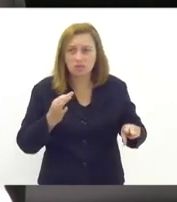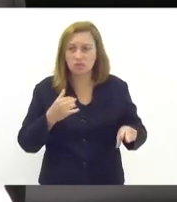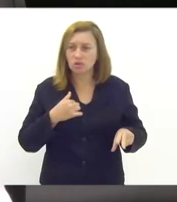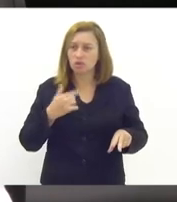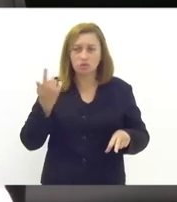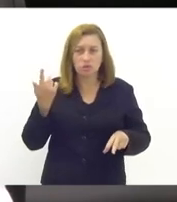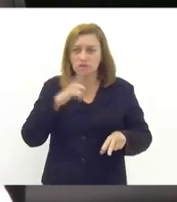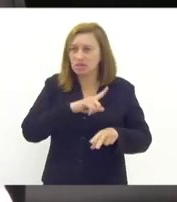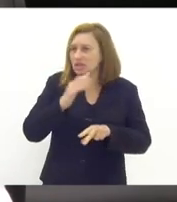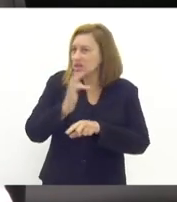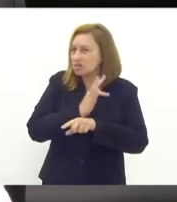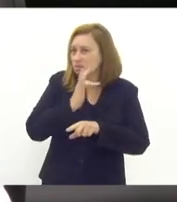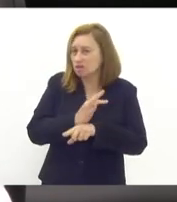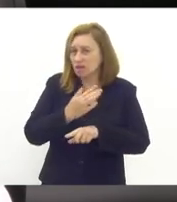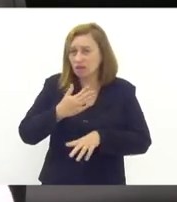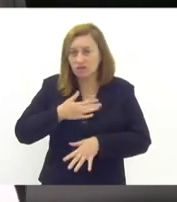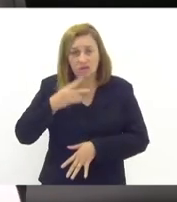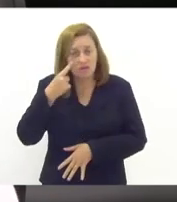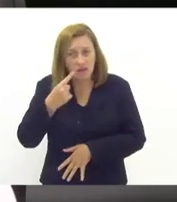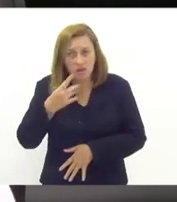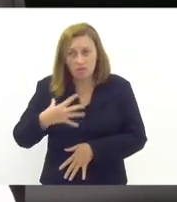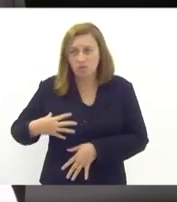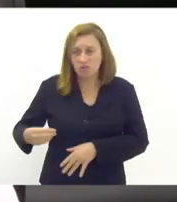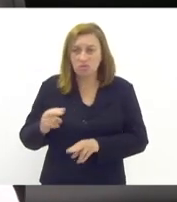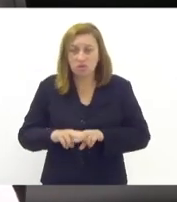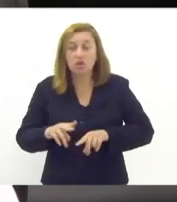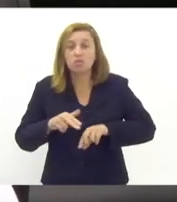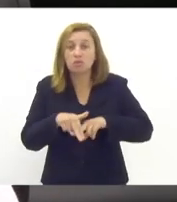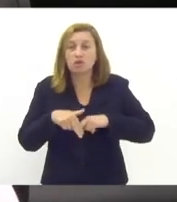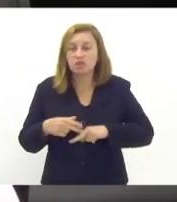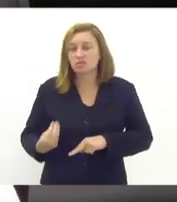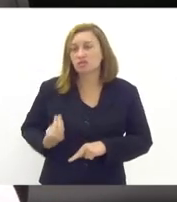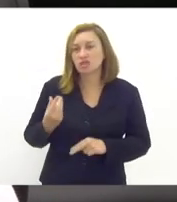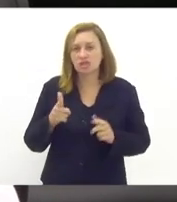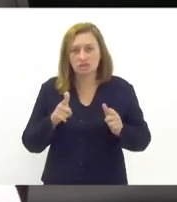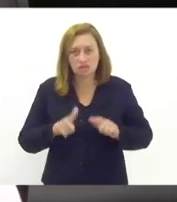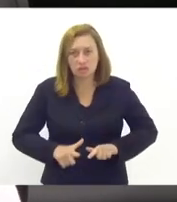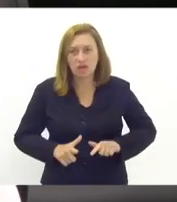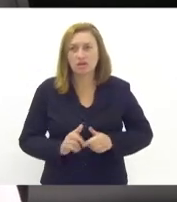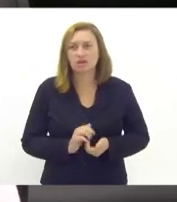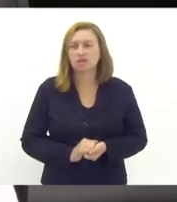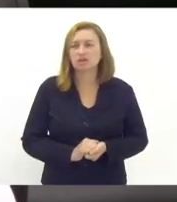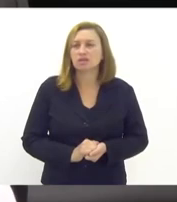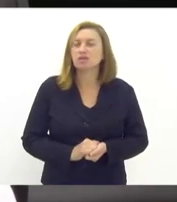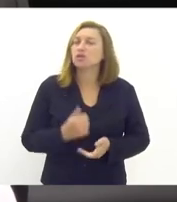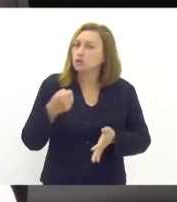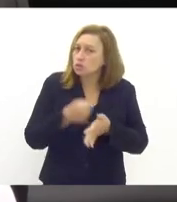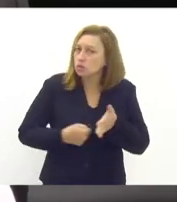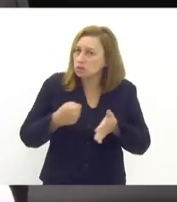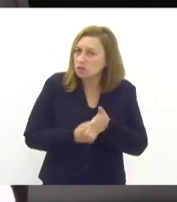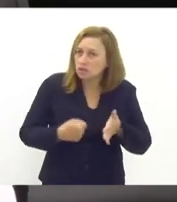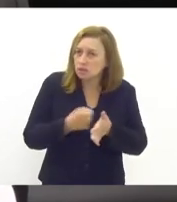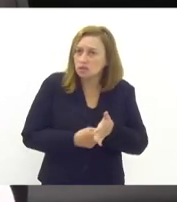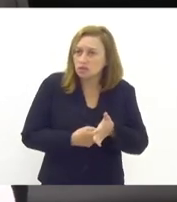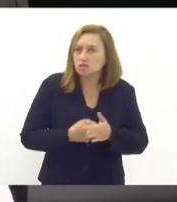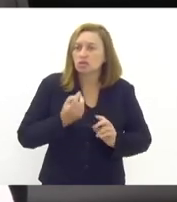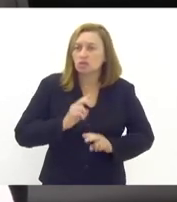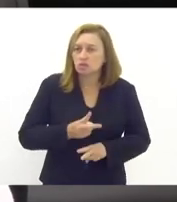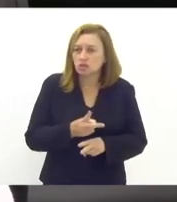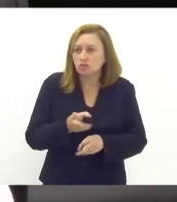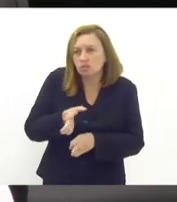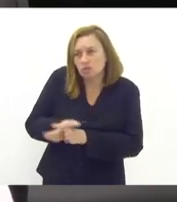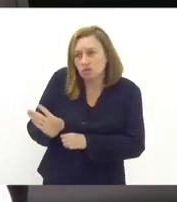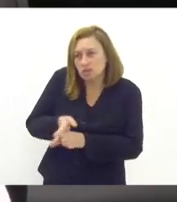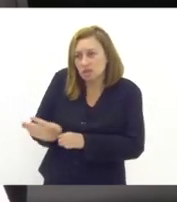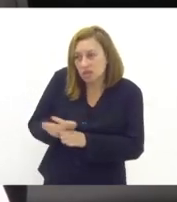preso. Entendeu? Por isso que eu estou aqui, estou lutando e continuo orientando ele